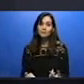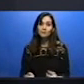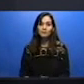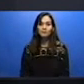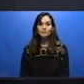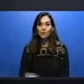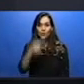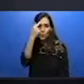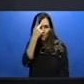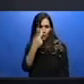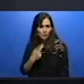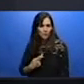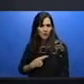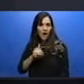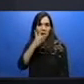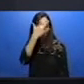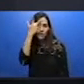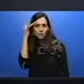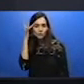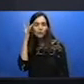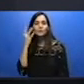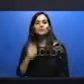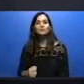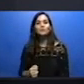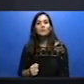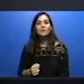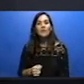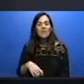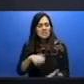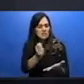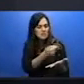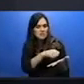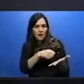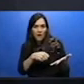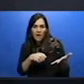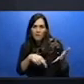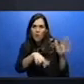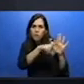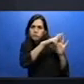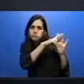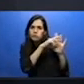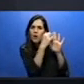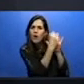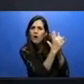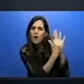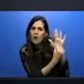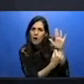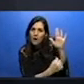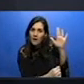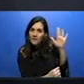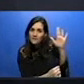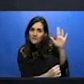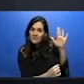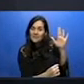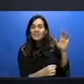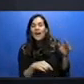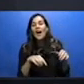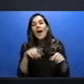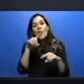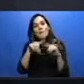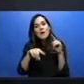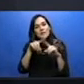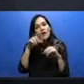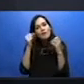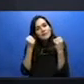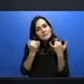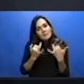A terceira etapa, escrever o seu guia com as informações que você coletou. Então, primeiro, aí no seu material vai estar tudo bem explicadinho.